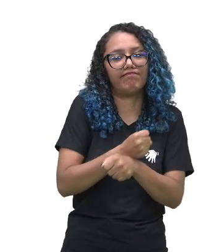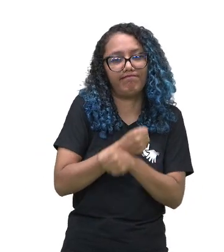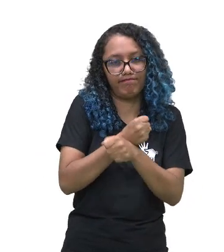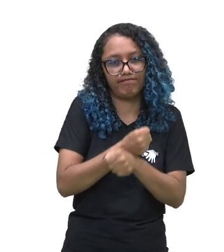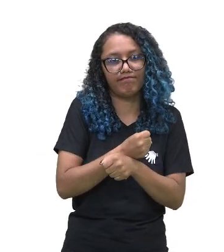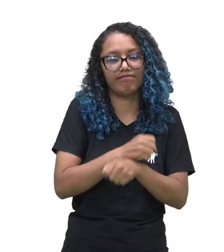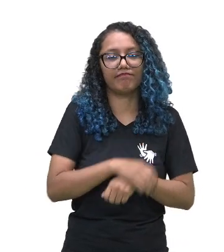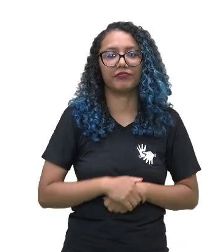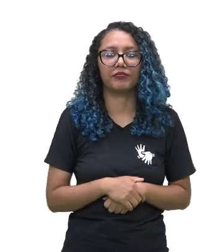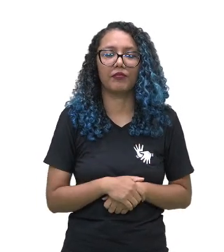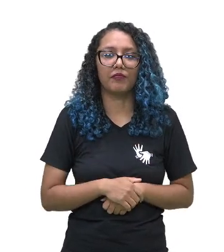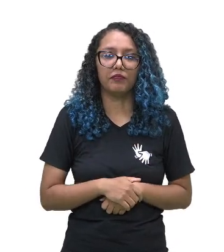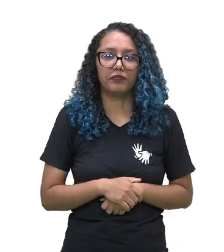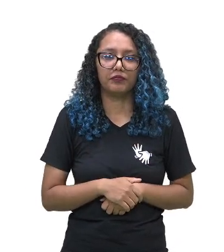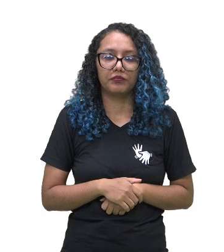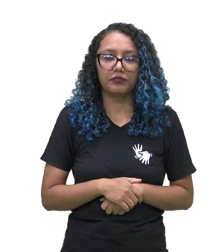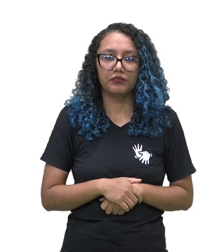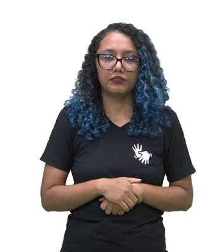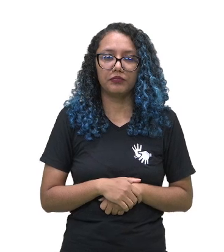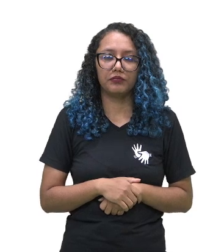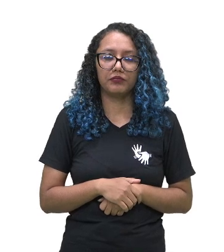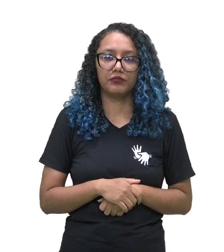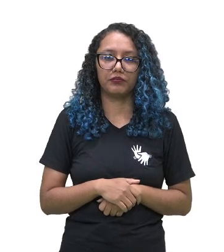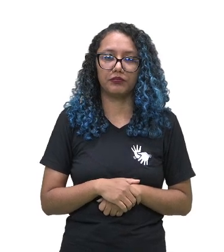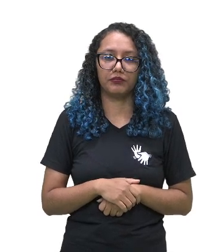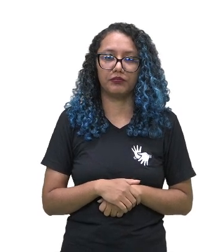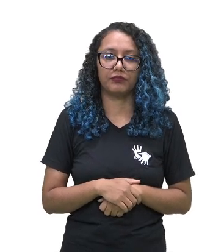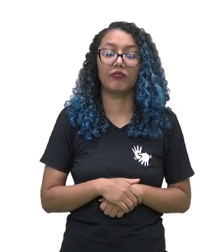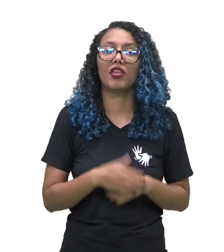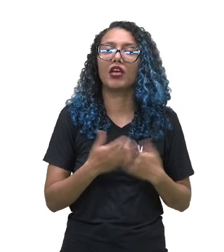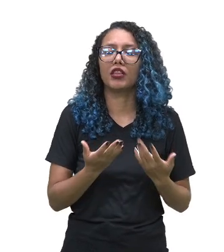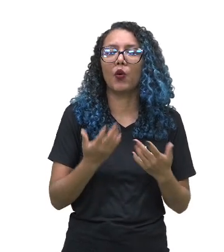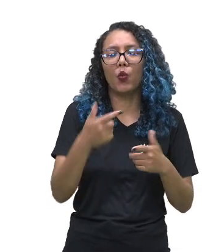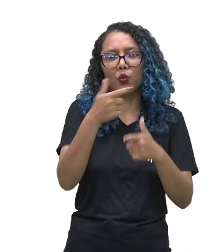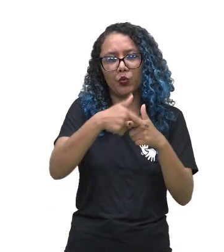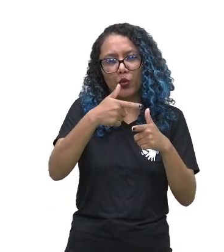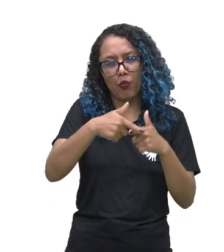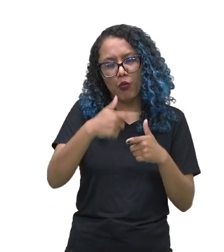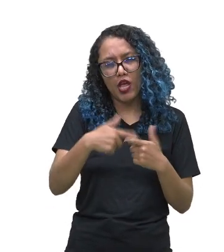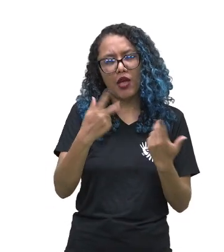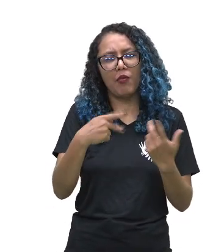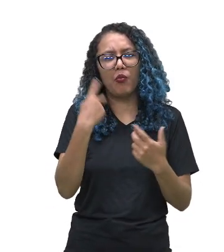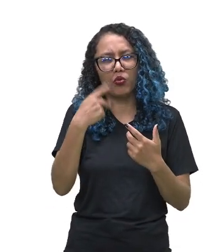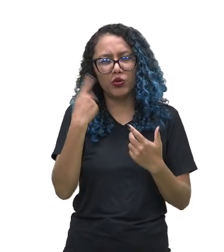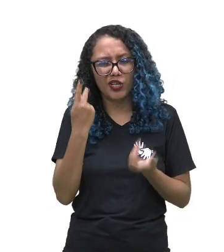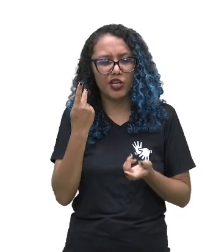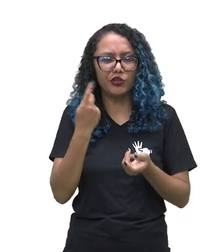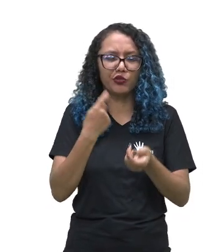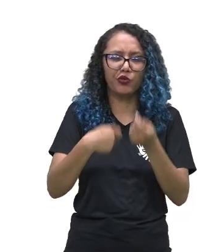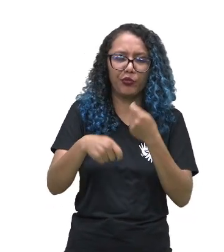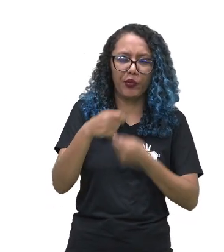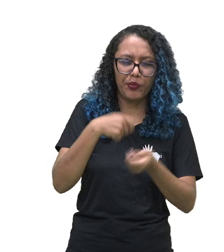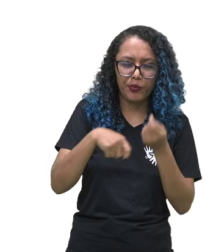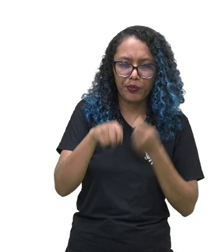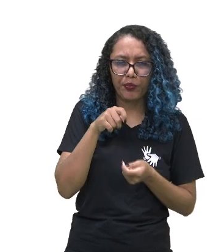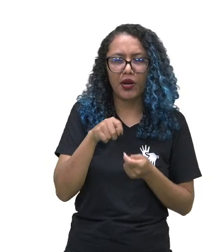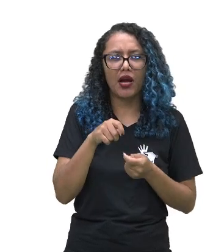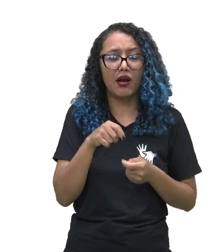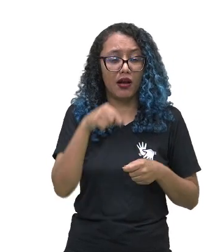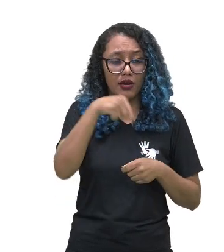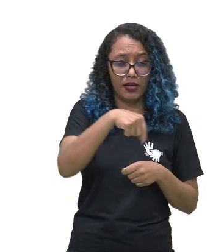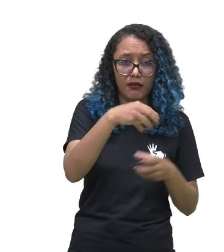rei. Olha só, isto é, todos os problemas políticos e administrativos que aqui ocorriam